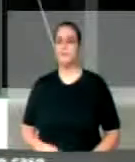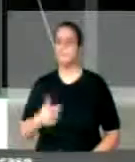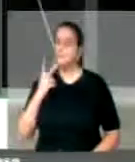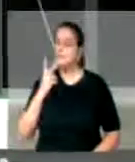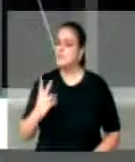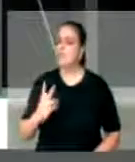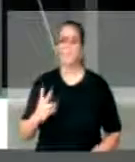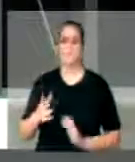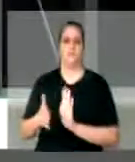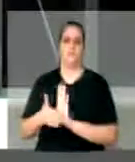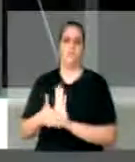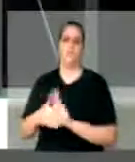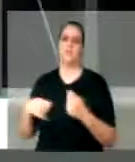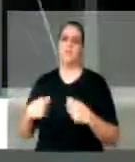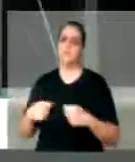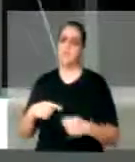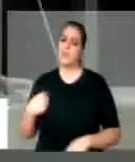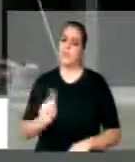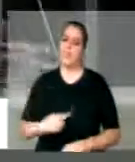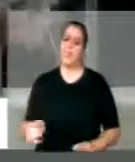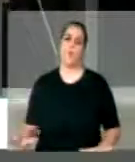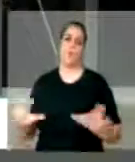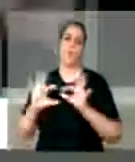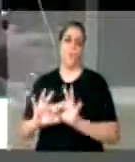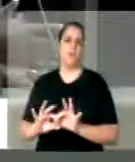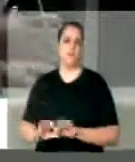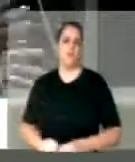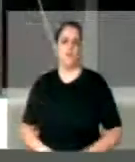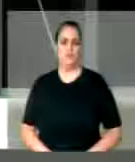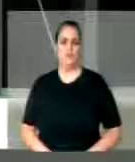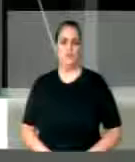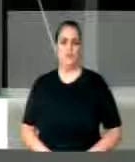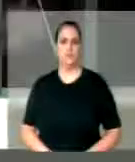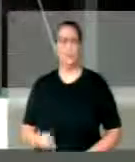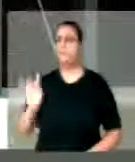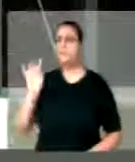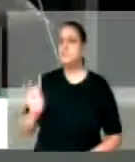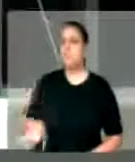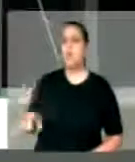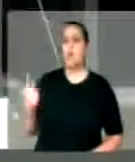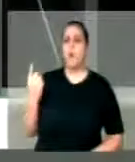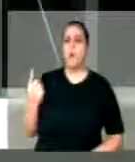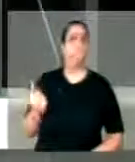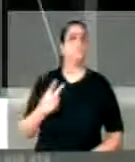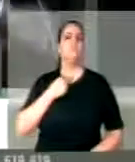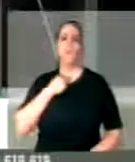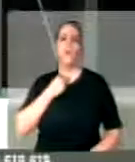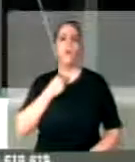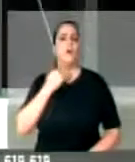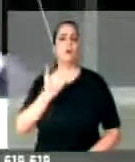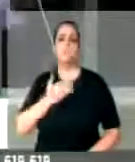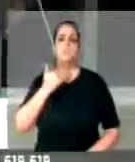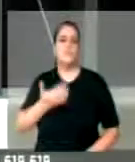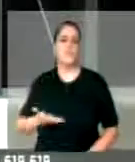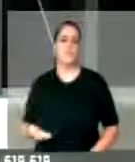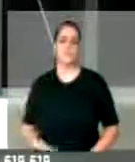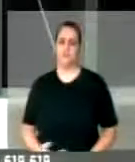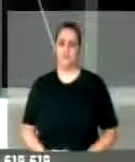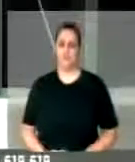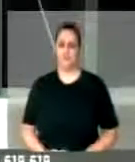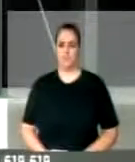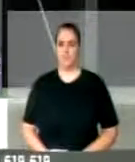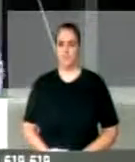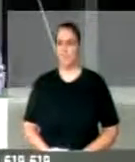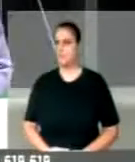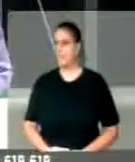duas reformas, não dá para dizer apenas a Previdência. Nós hoje estamos parando contra a